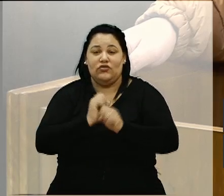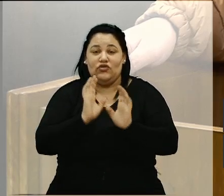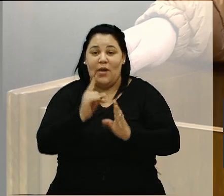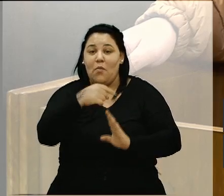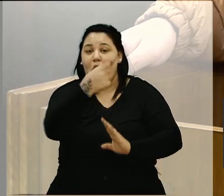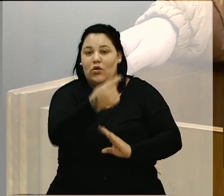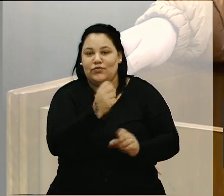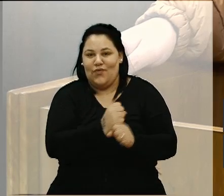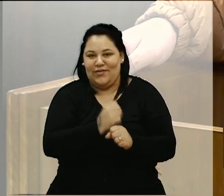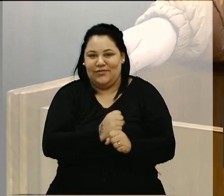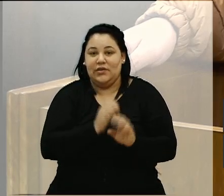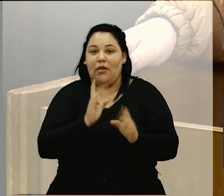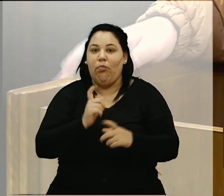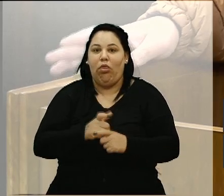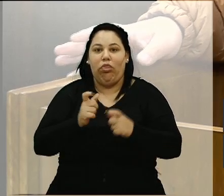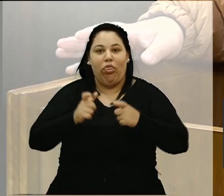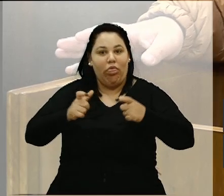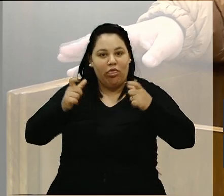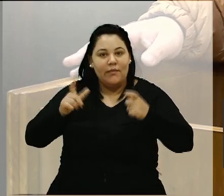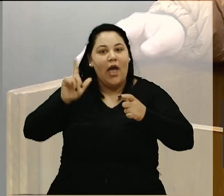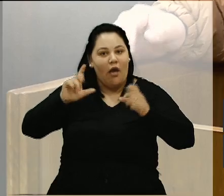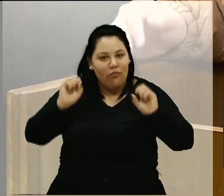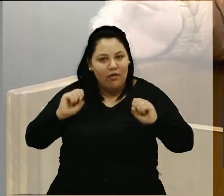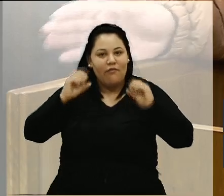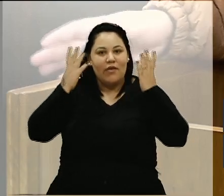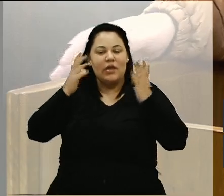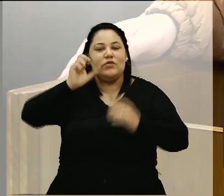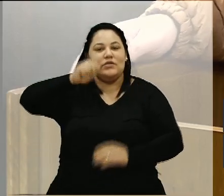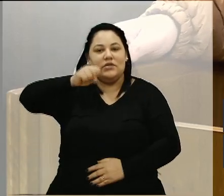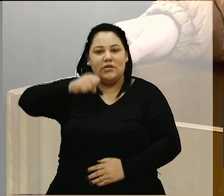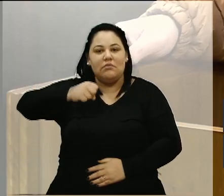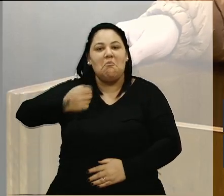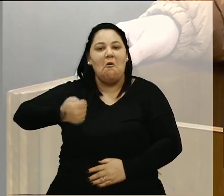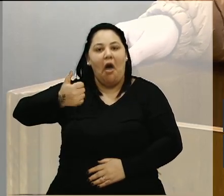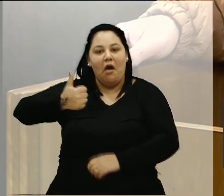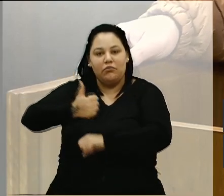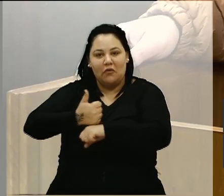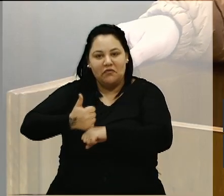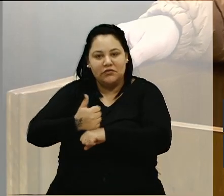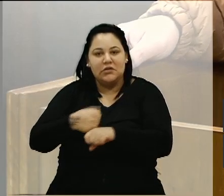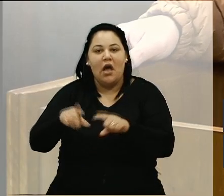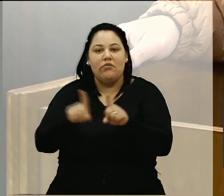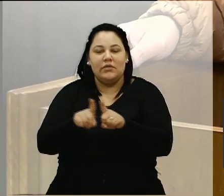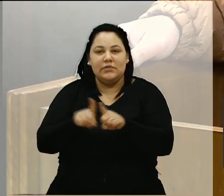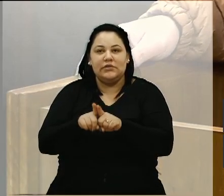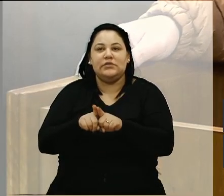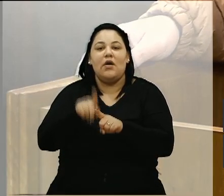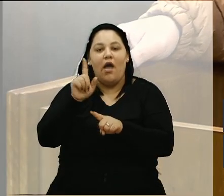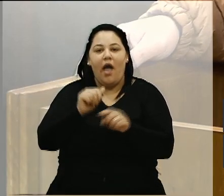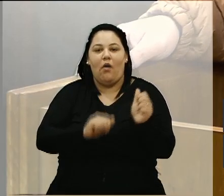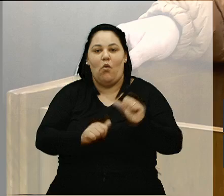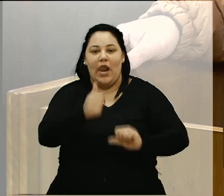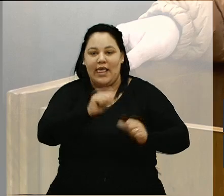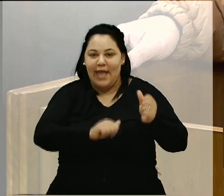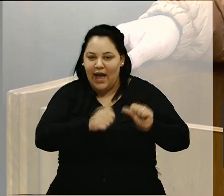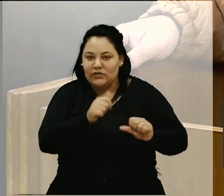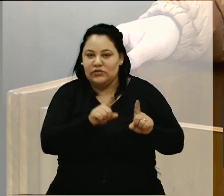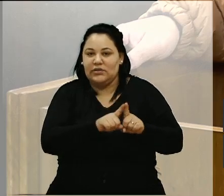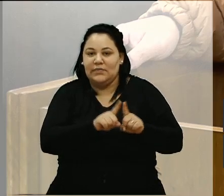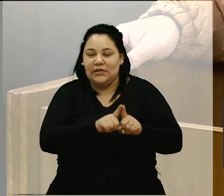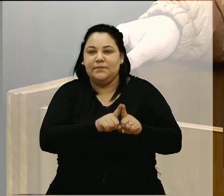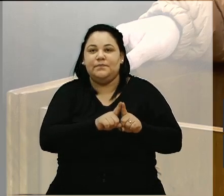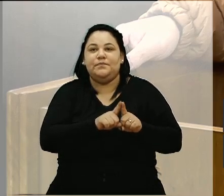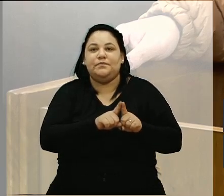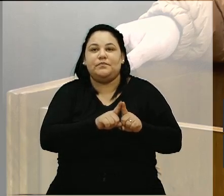proporção gigante. Né? É um festival assim quase que profissional, tamanho é a qualidade das peças